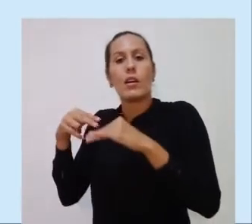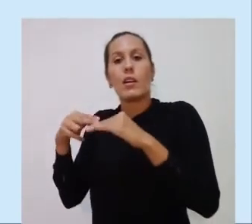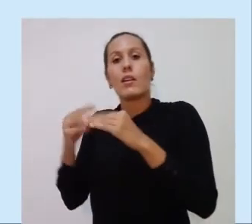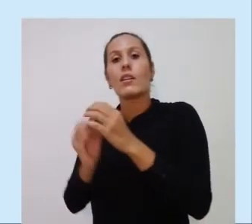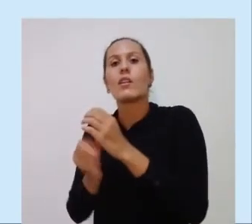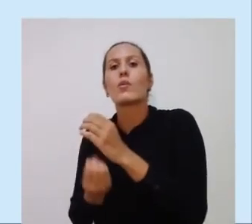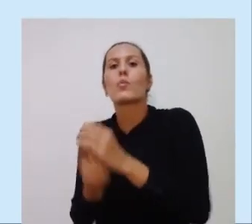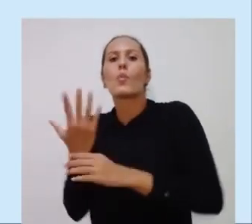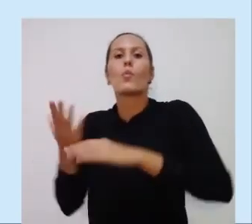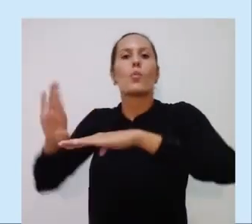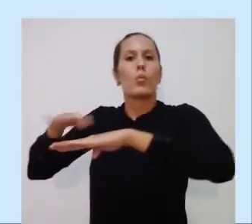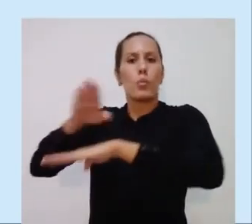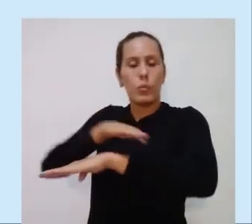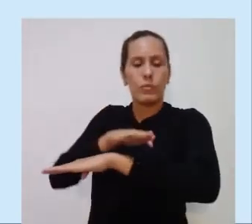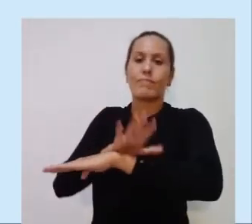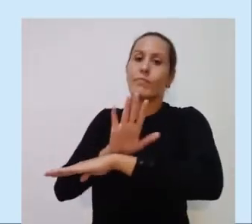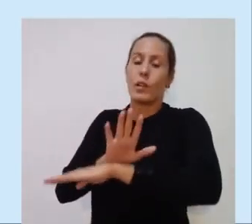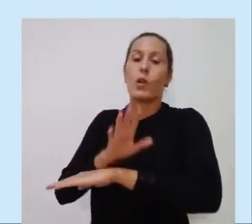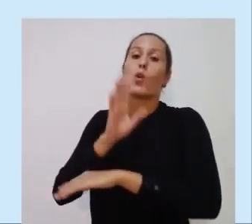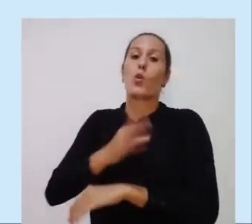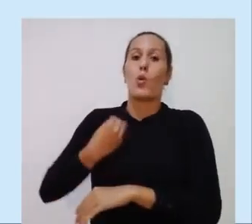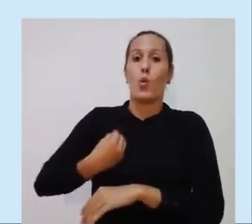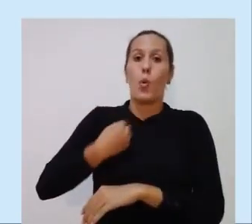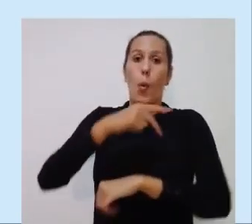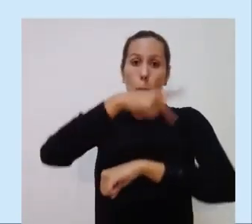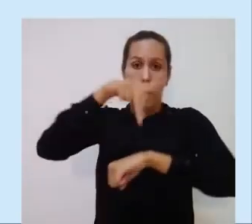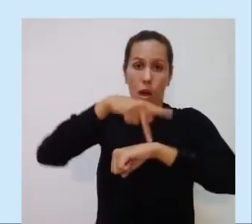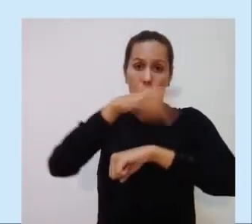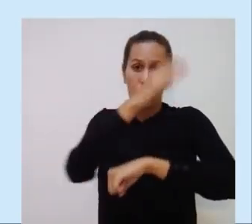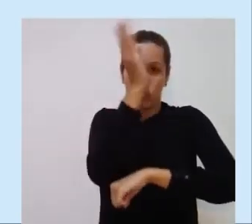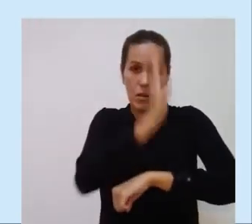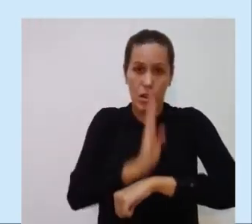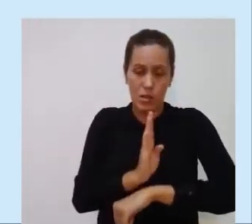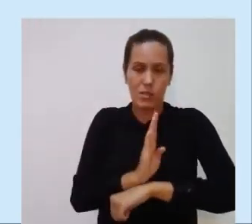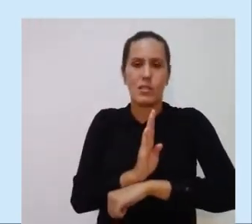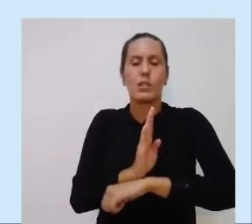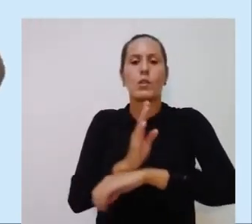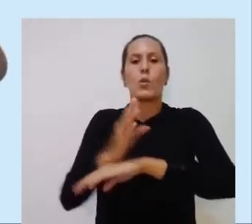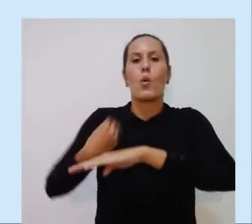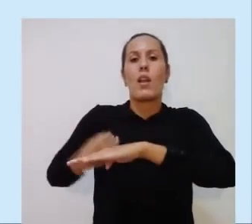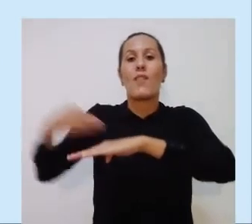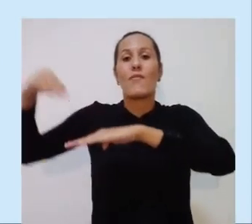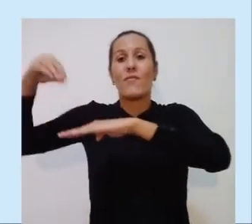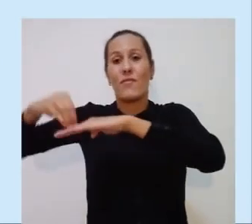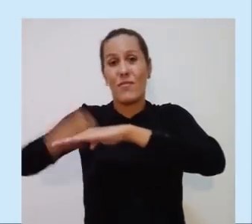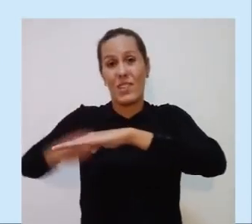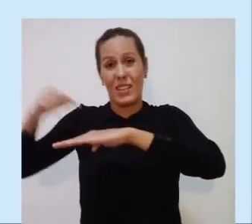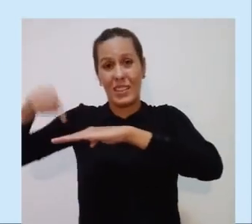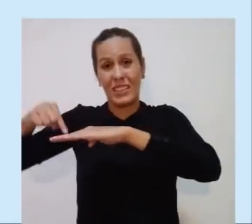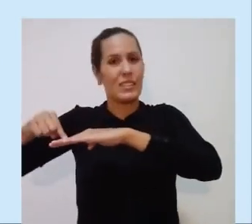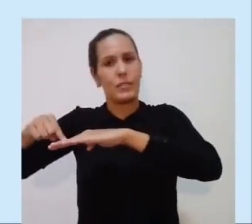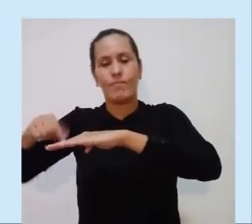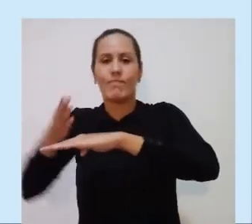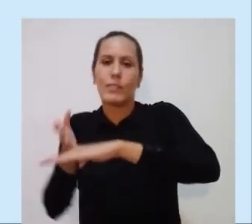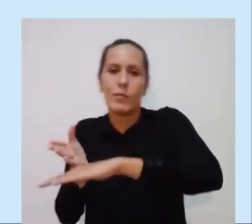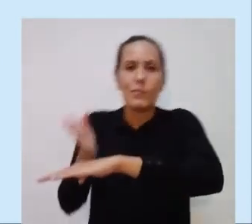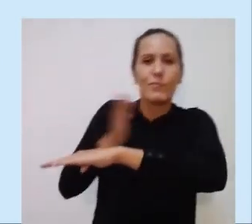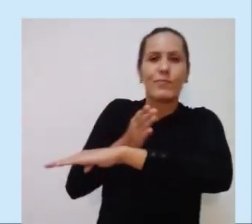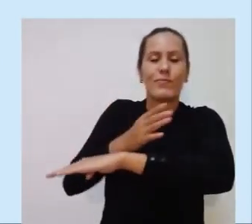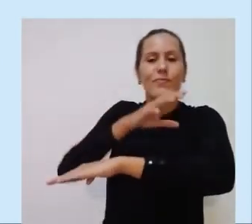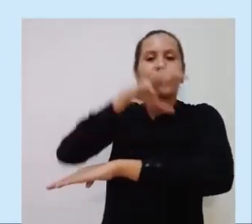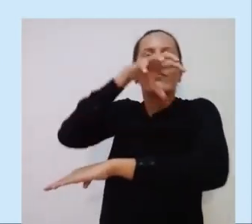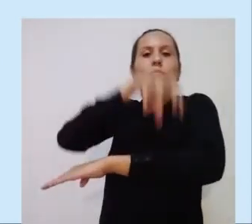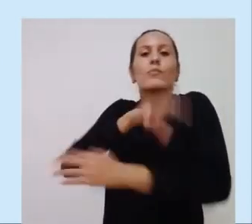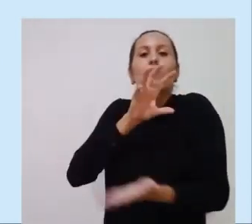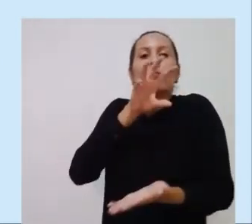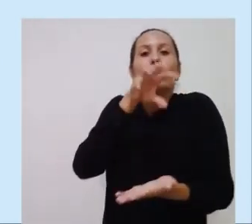construção mais nos limites. O Brasil ele está no centro de uma placa, então ele não tem essas formações de montanha. Mas